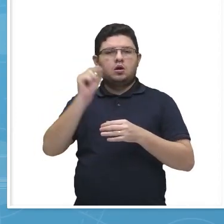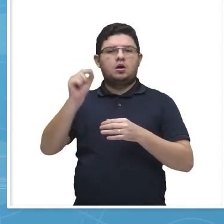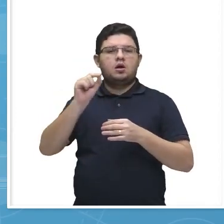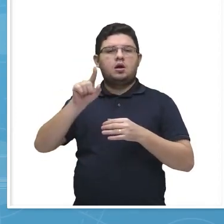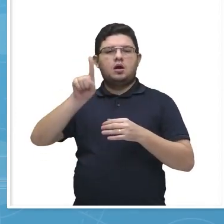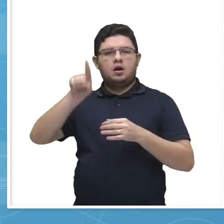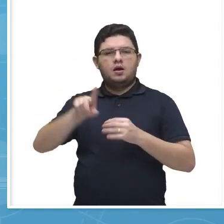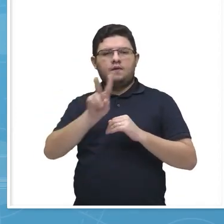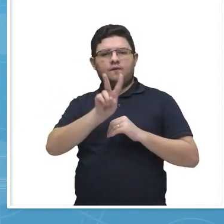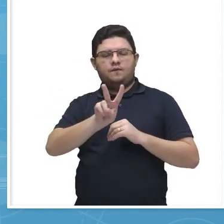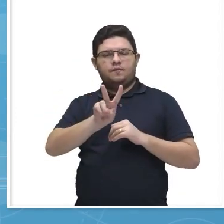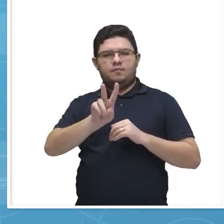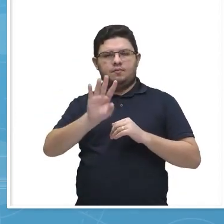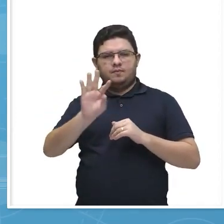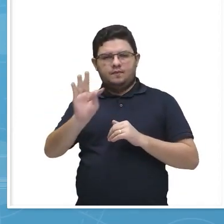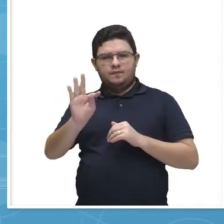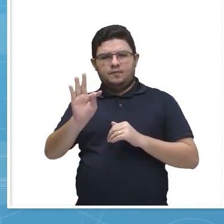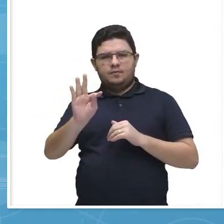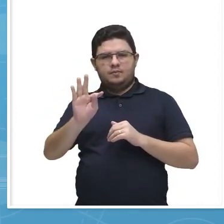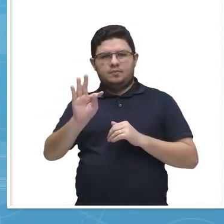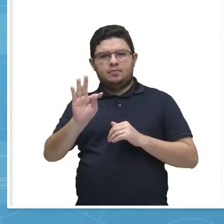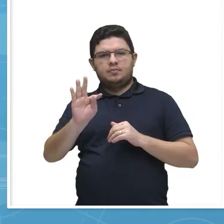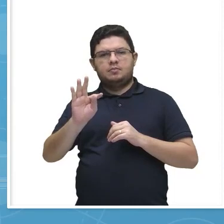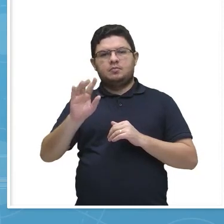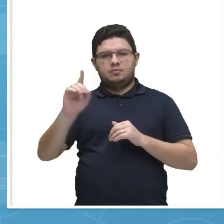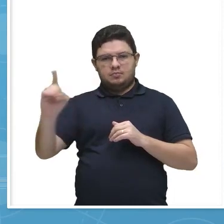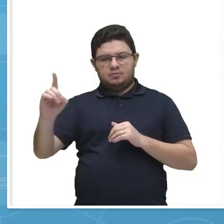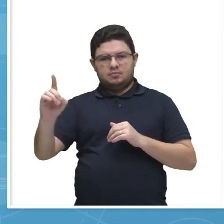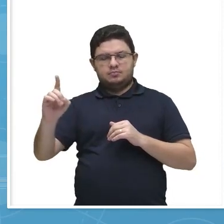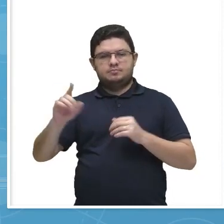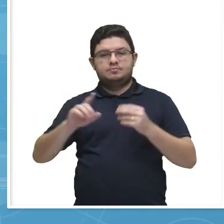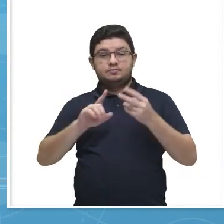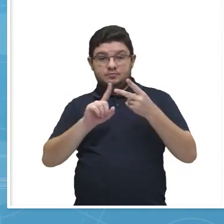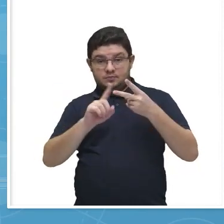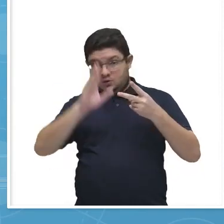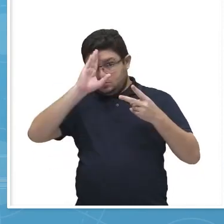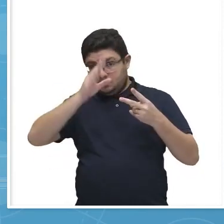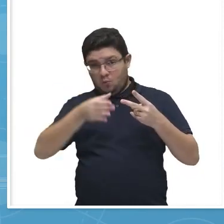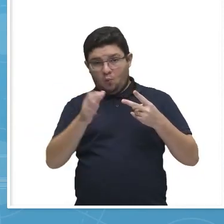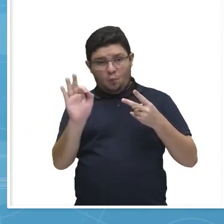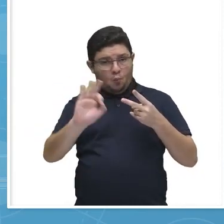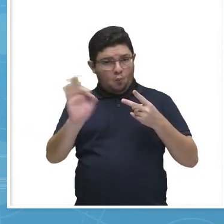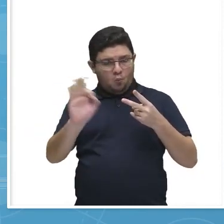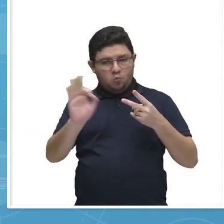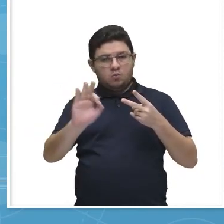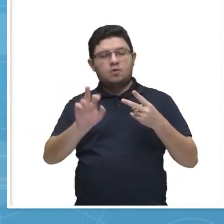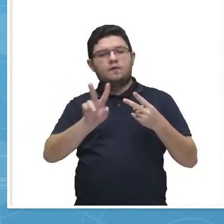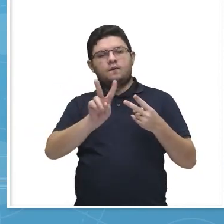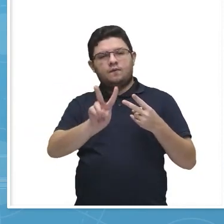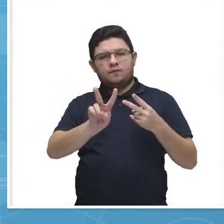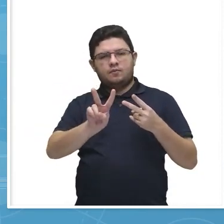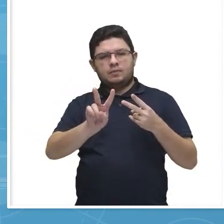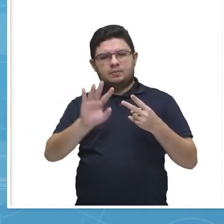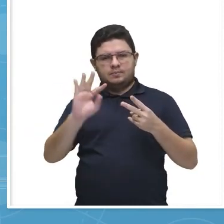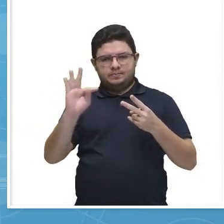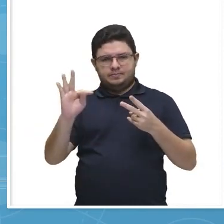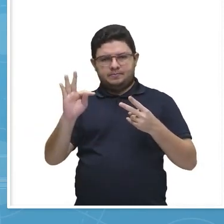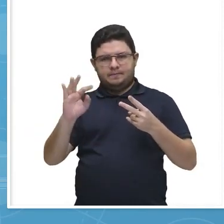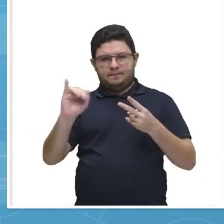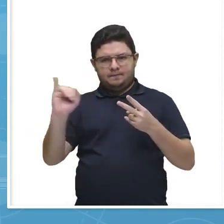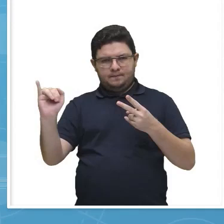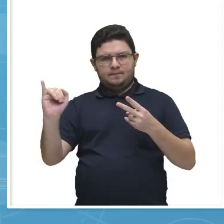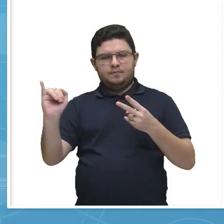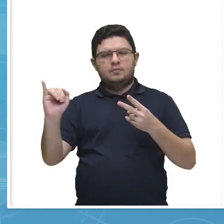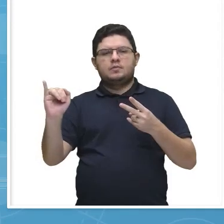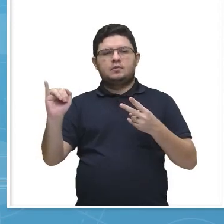verbo transitivo direto. Se ele se ligar ao complemento de forma indireta, com o auxílio de preposição, verbo